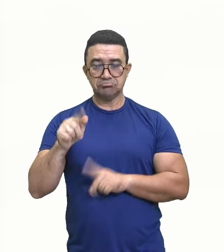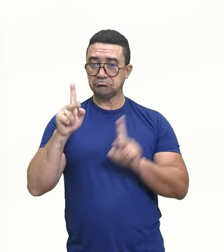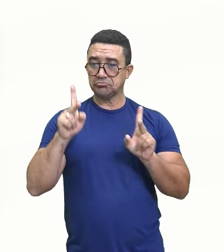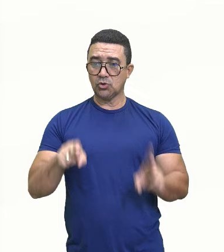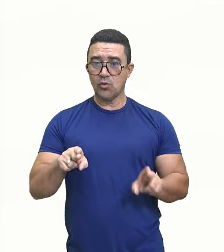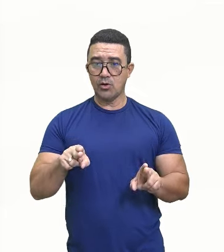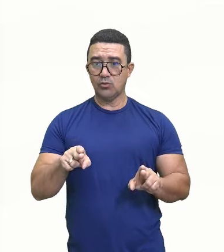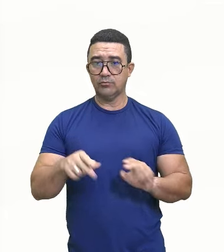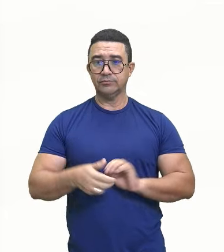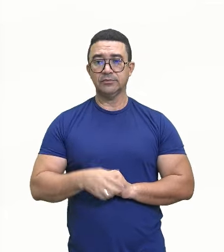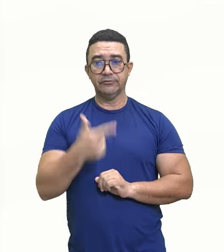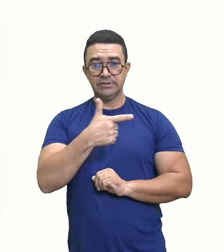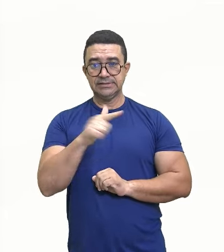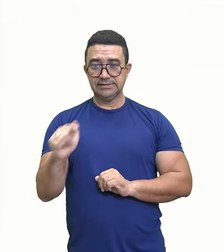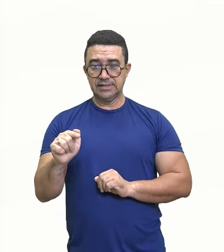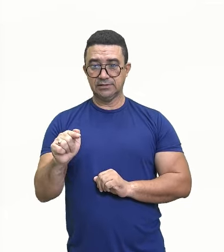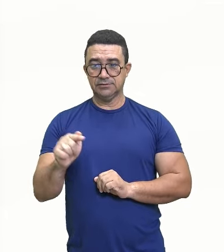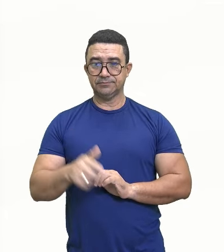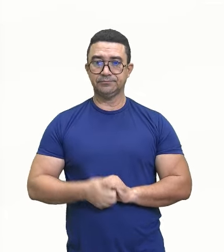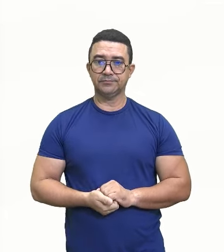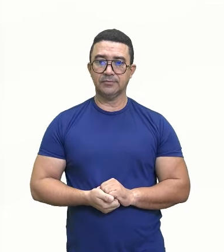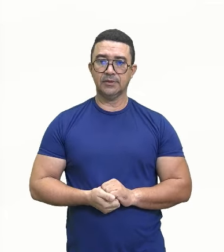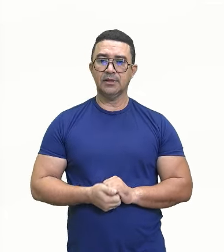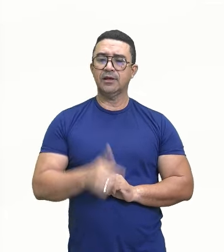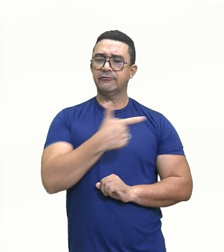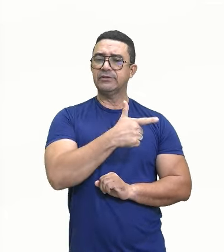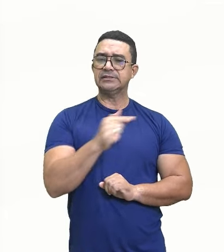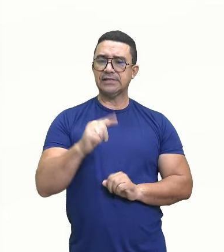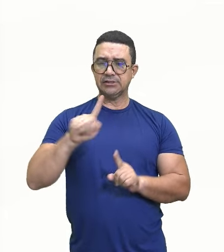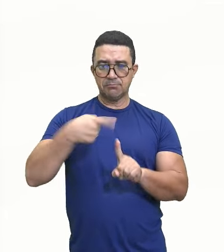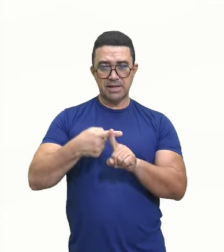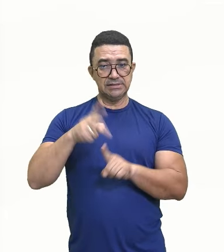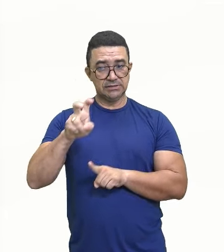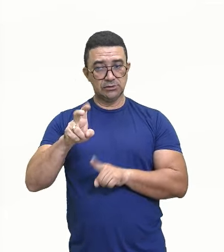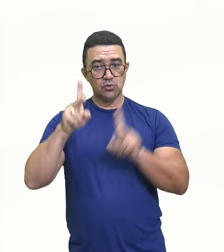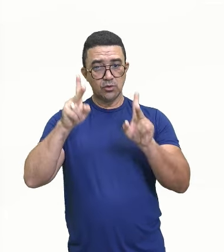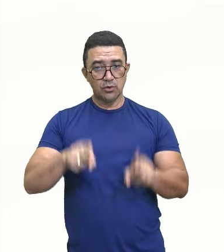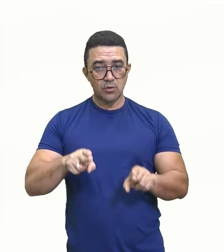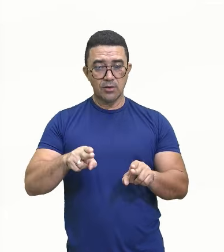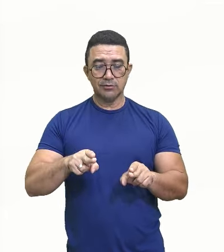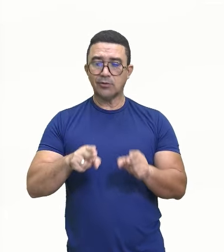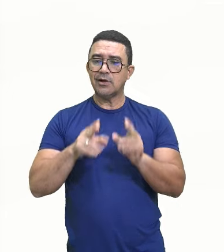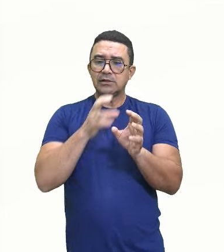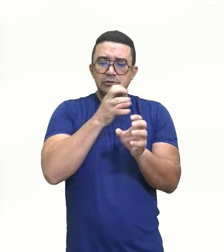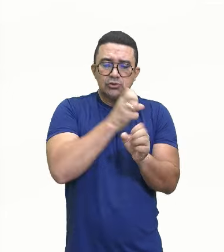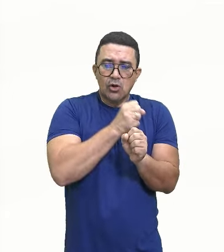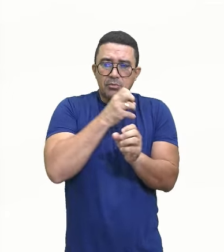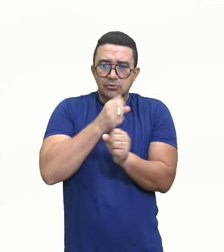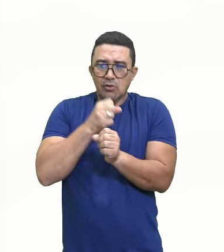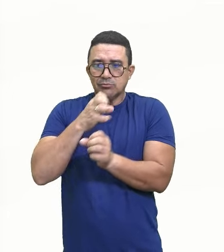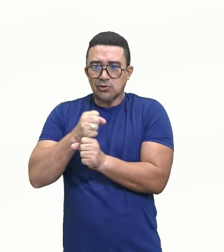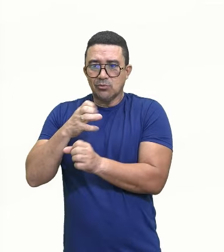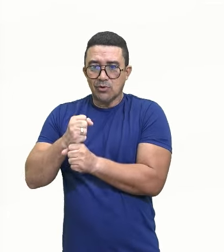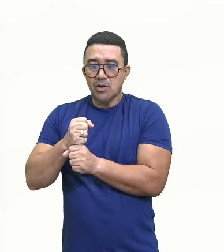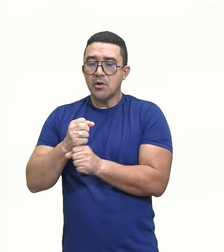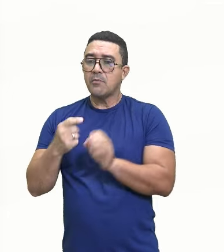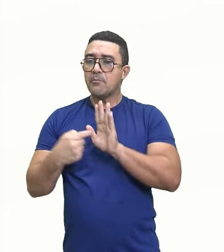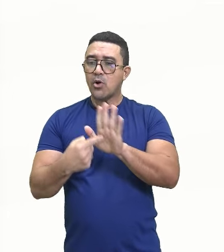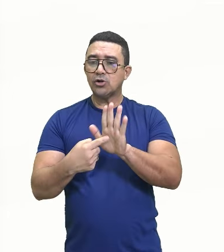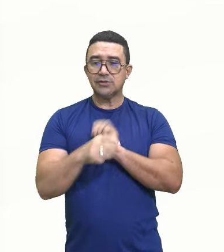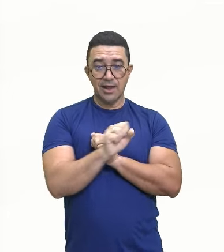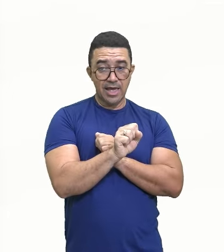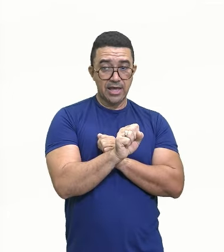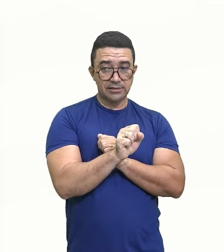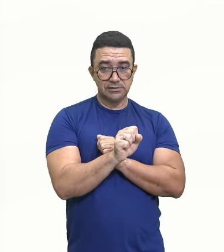ser igual a 27. E 27 mais 5, então a soma eu indico por S.